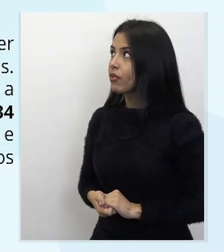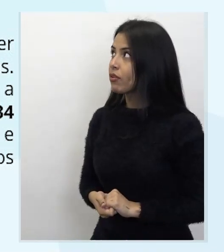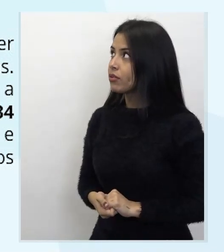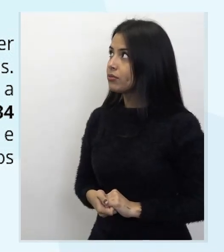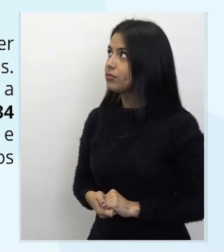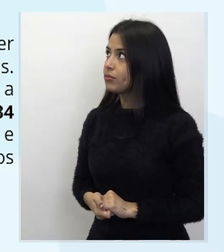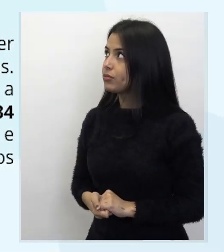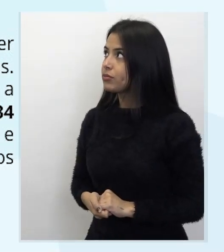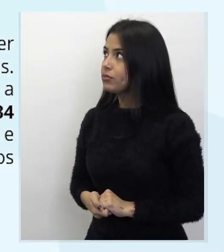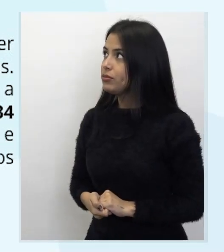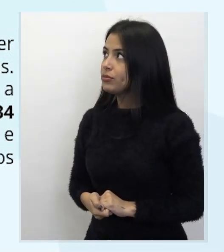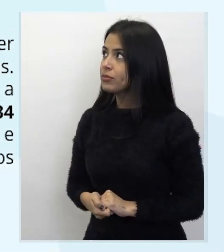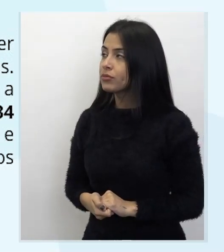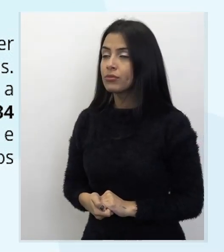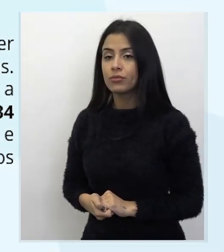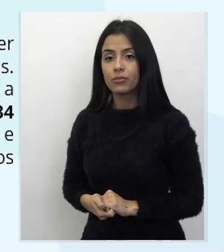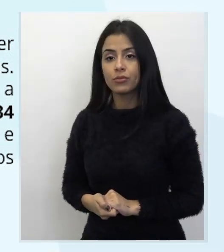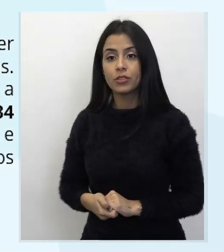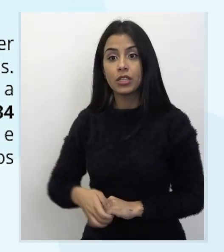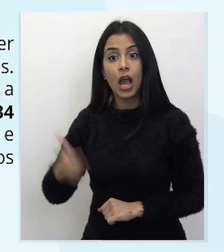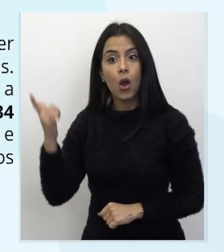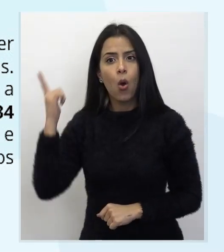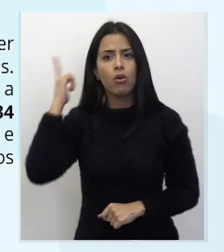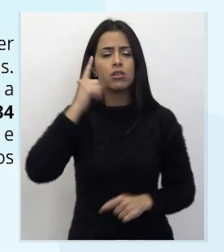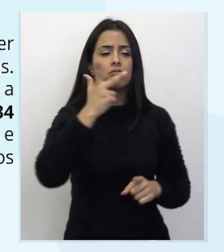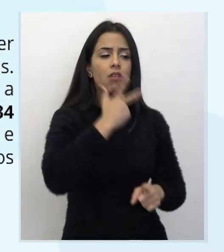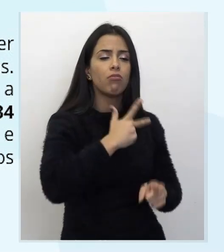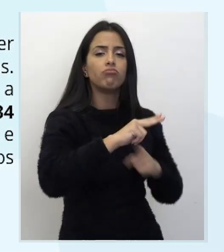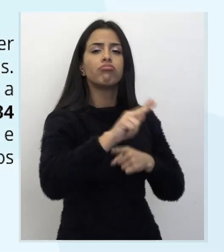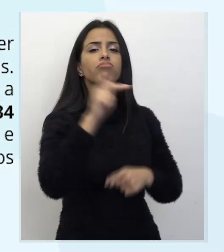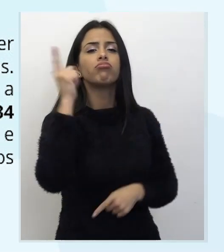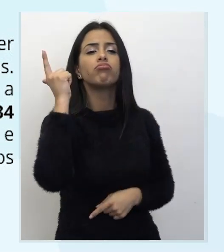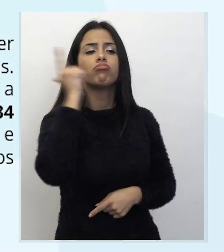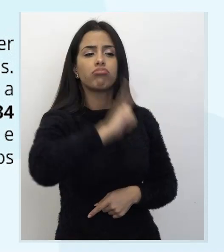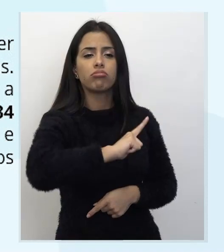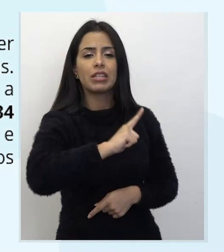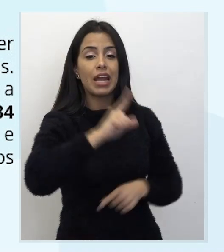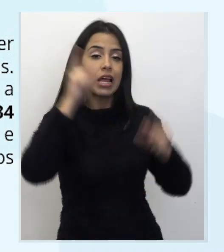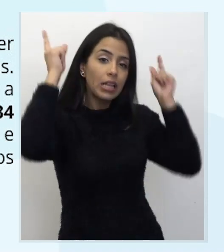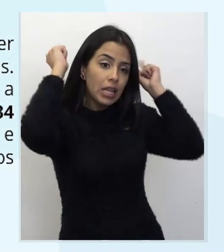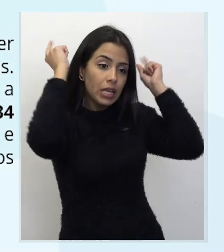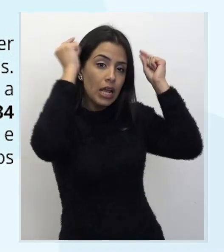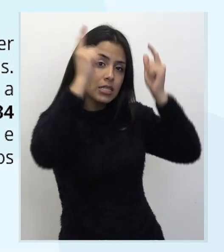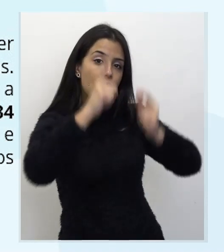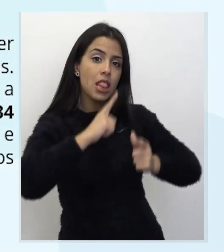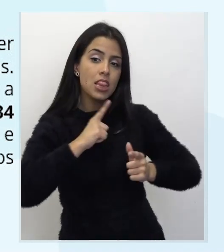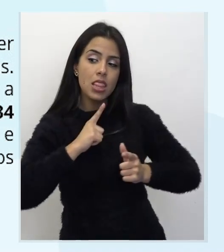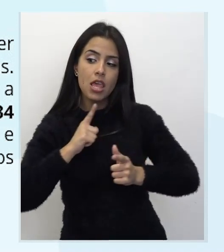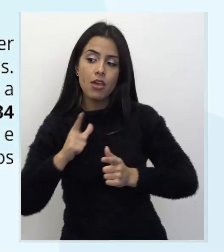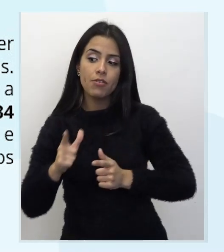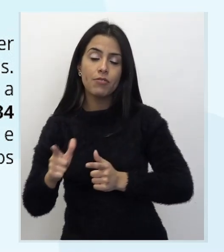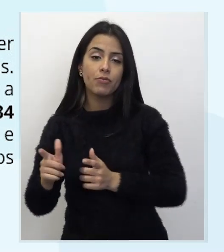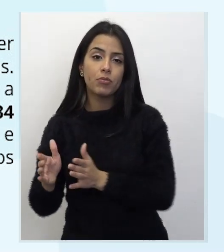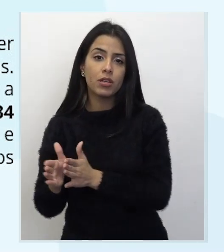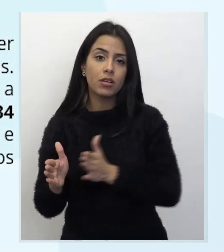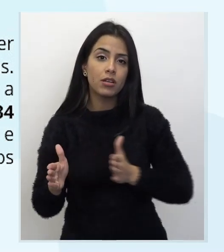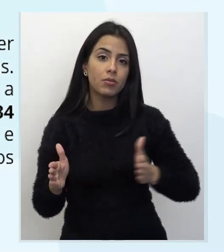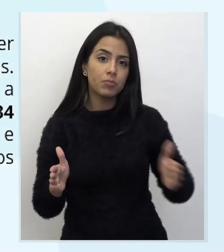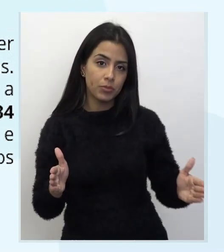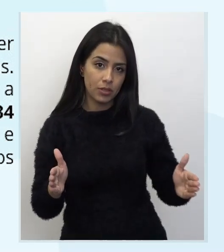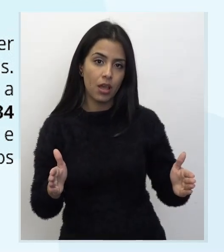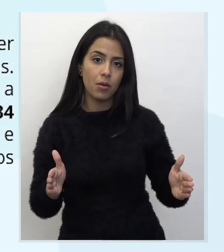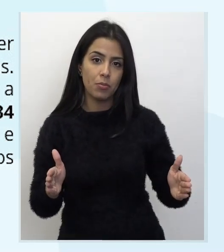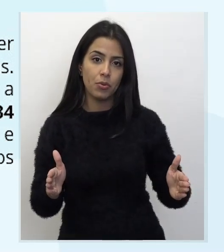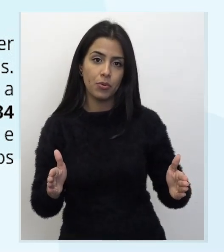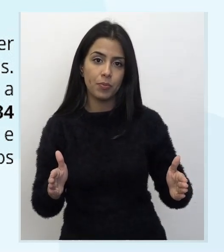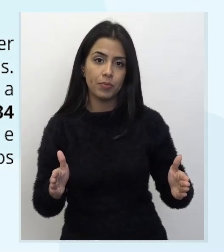Então, a conquista da Grécia, eu fiz uma linha do tempo breve aí para a gente contextualizar, né? Então,